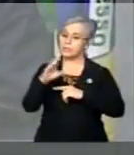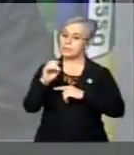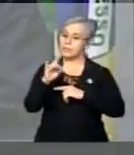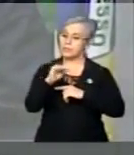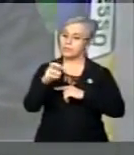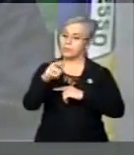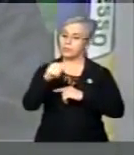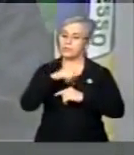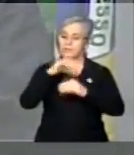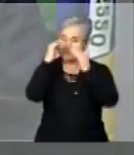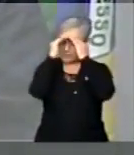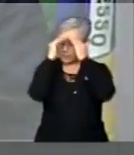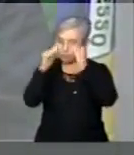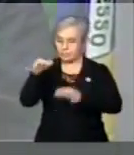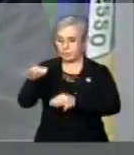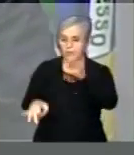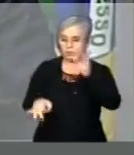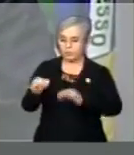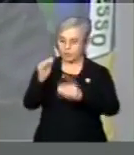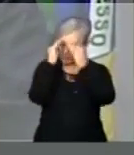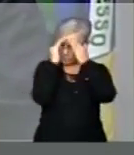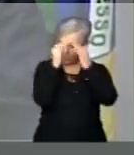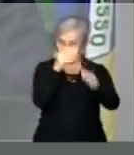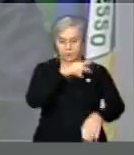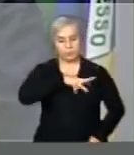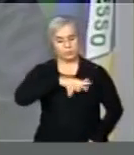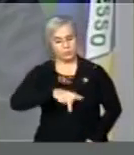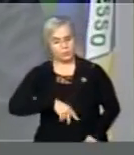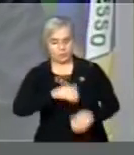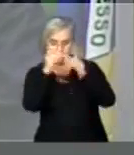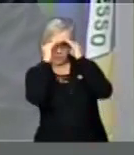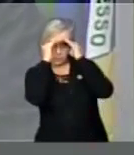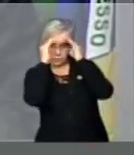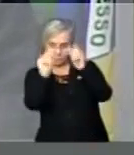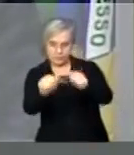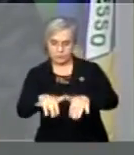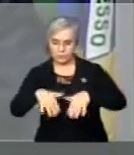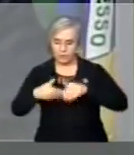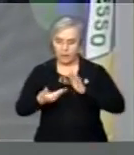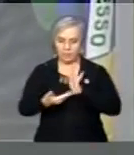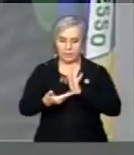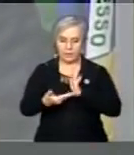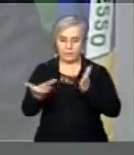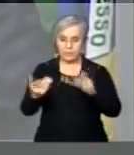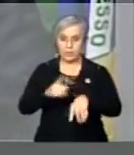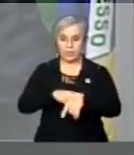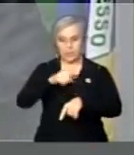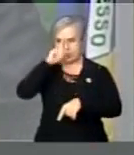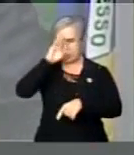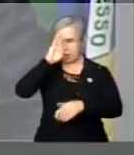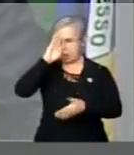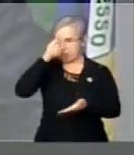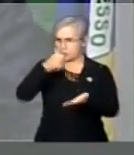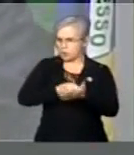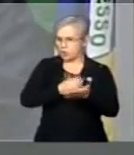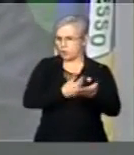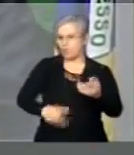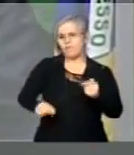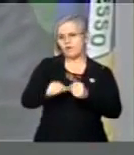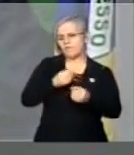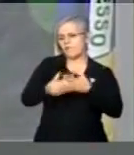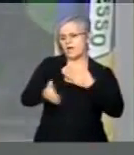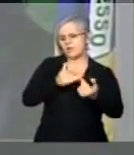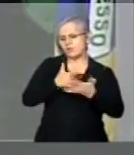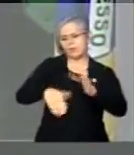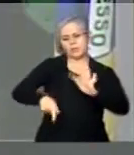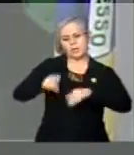à justiça, com respeito ao Ministério Público e com respeito ao Parlamento. Numa ditadura, sim, o governante faz o que quer com dinheiro